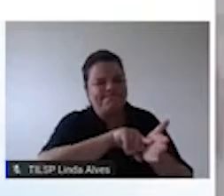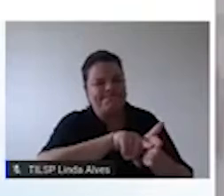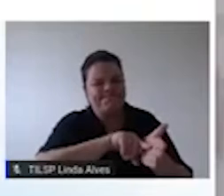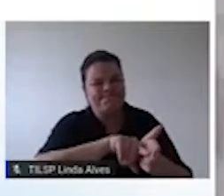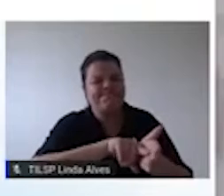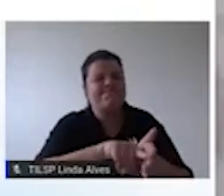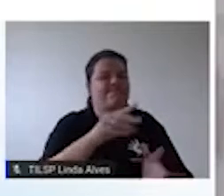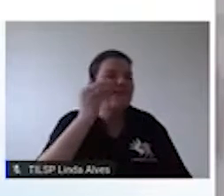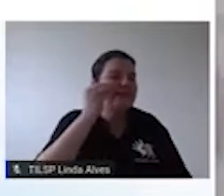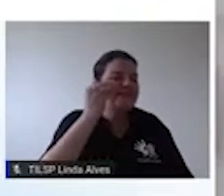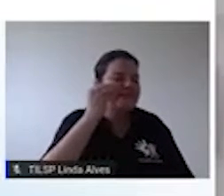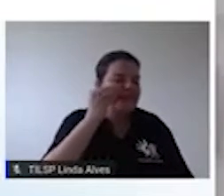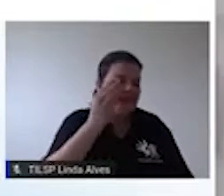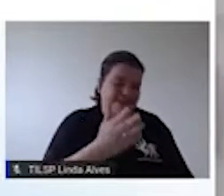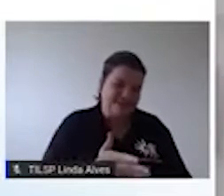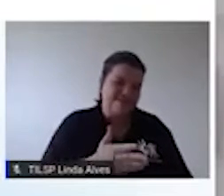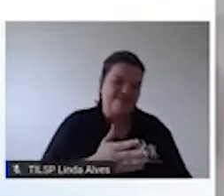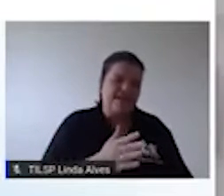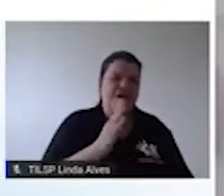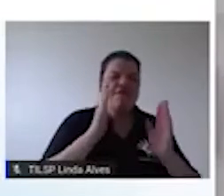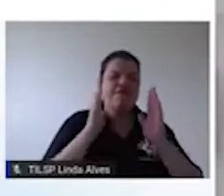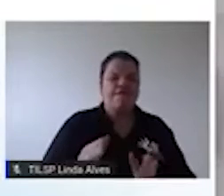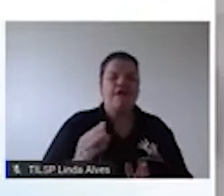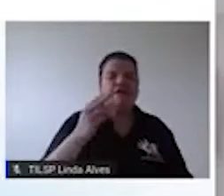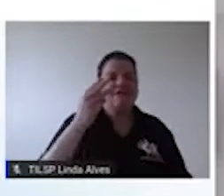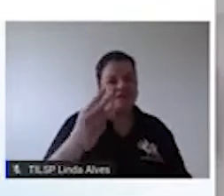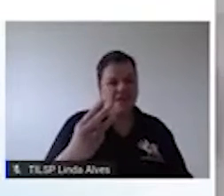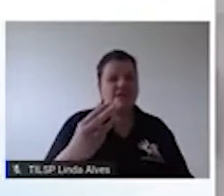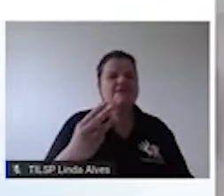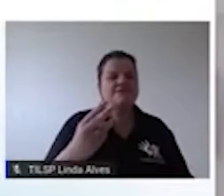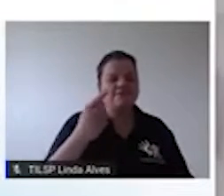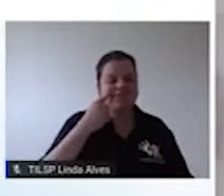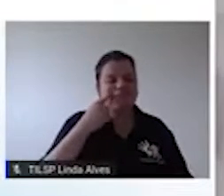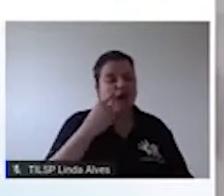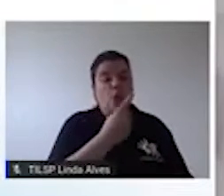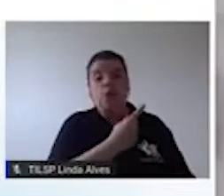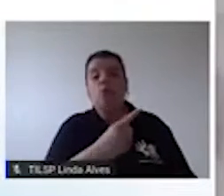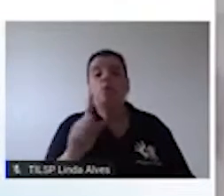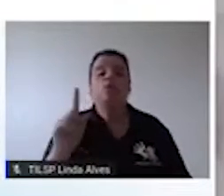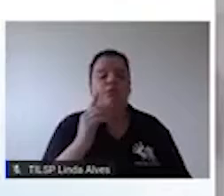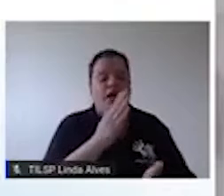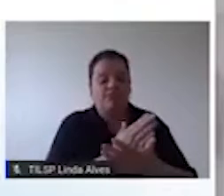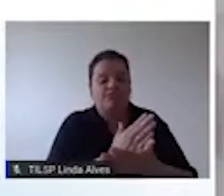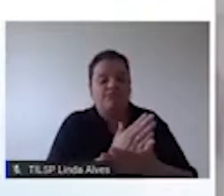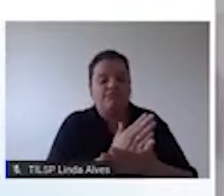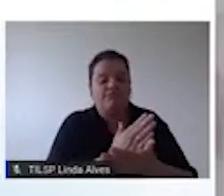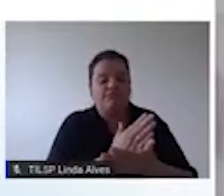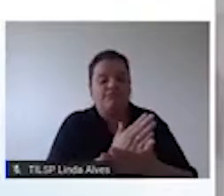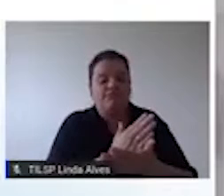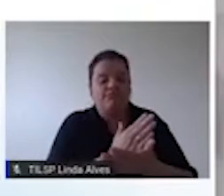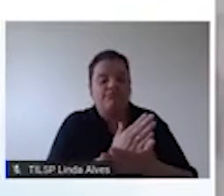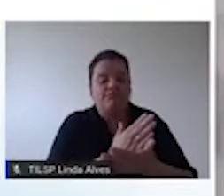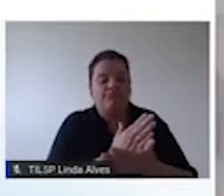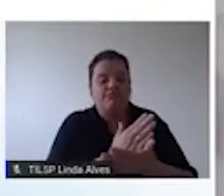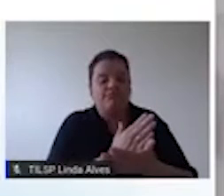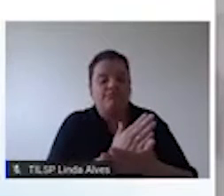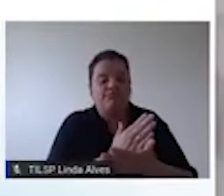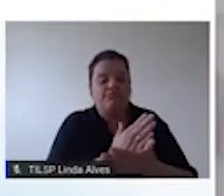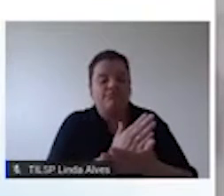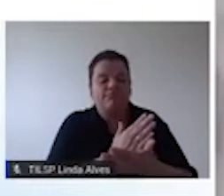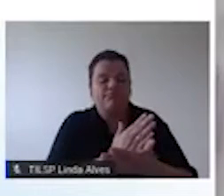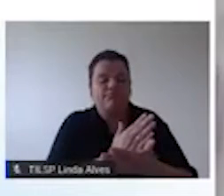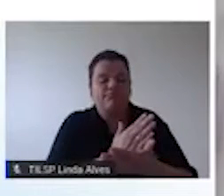seu teste clínico em fase 3, como se chama tecnicamente, essa última etapa antes de pedir